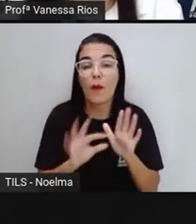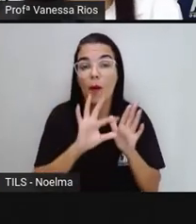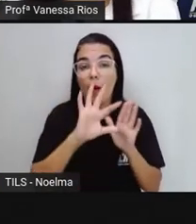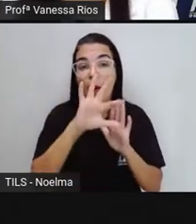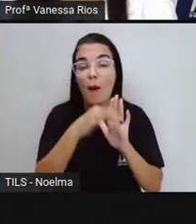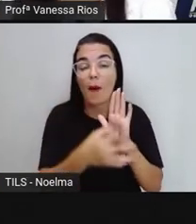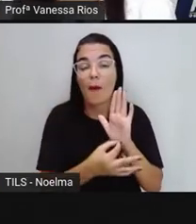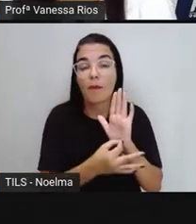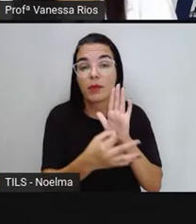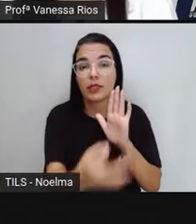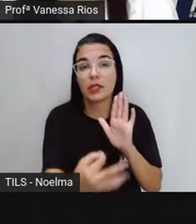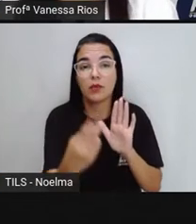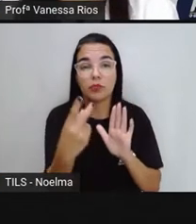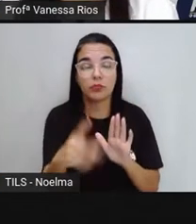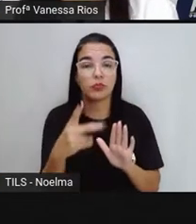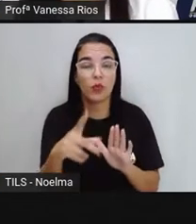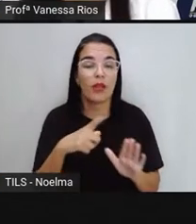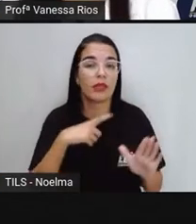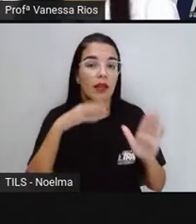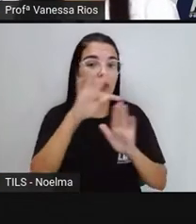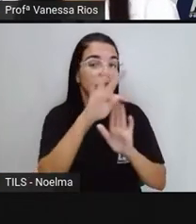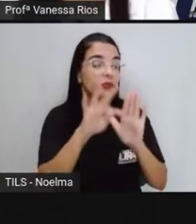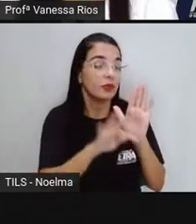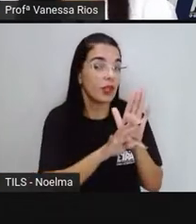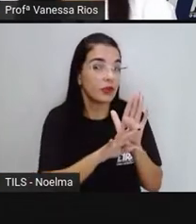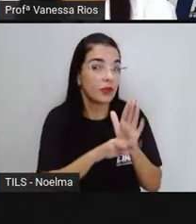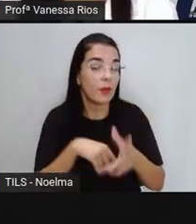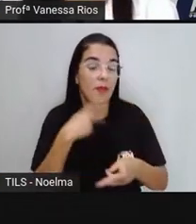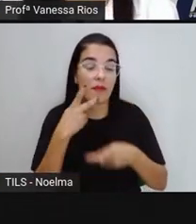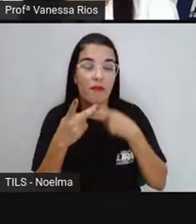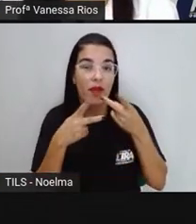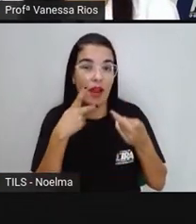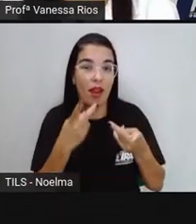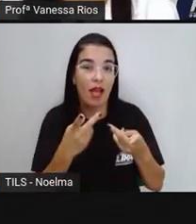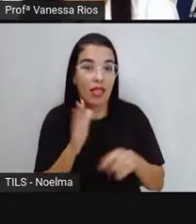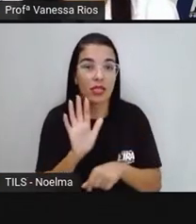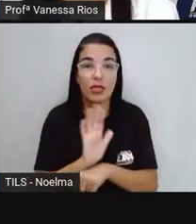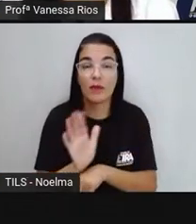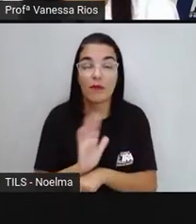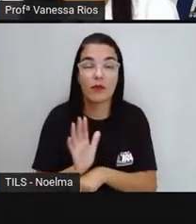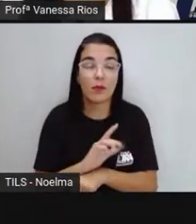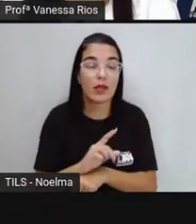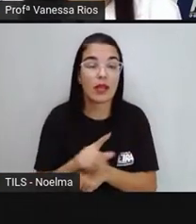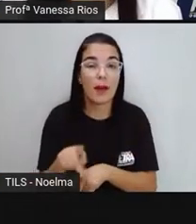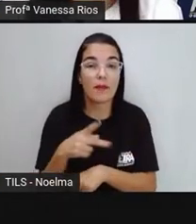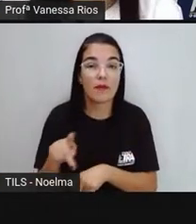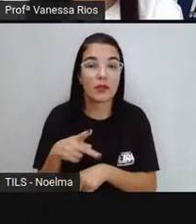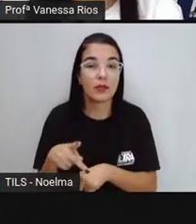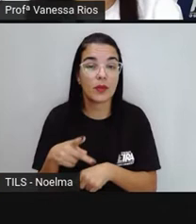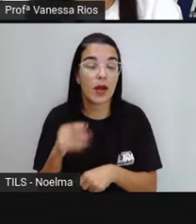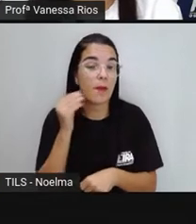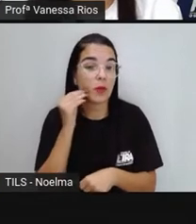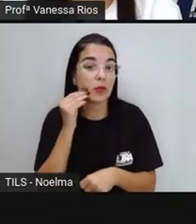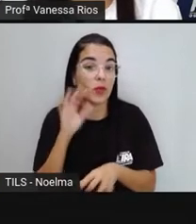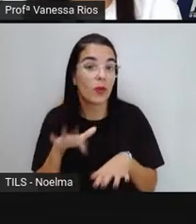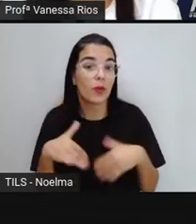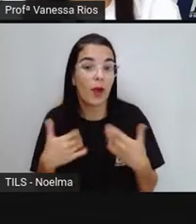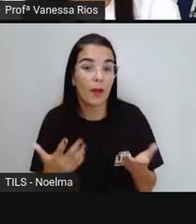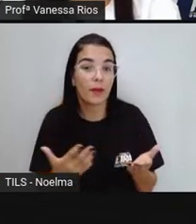emitiria ou você colocaria num texto para falar do filme que a Pro mostrou aí para vocês? Olhem